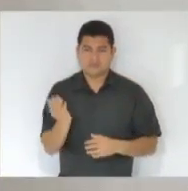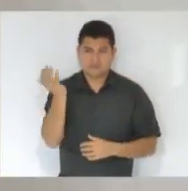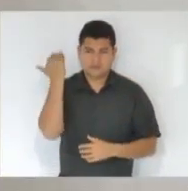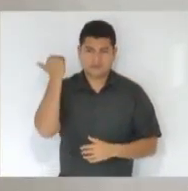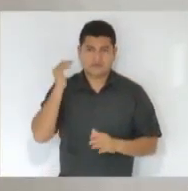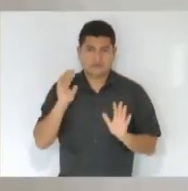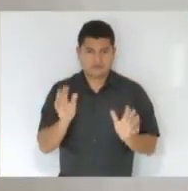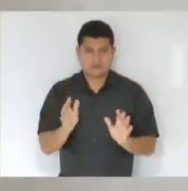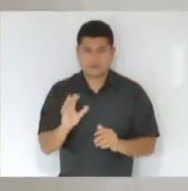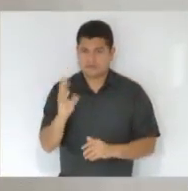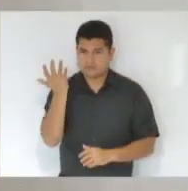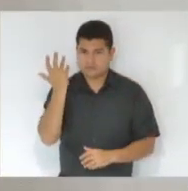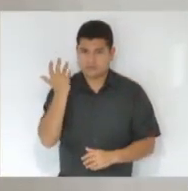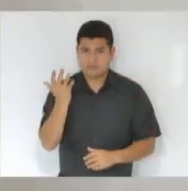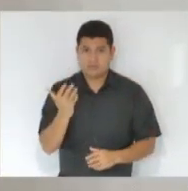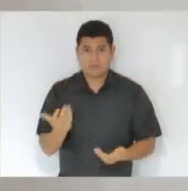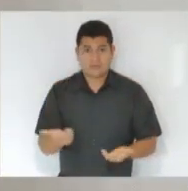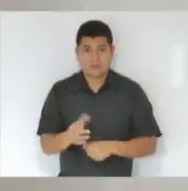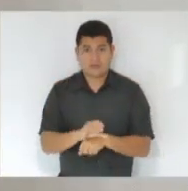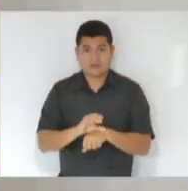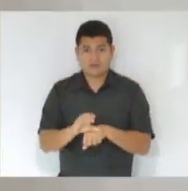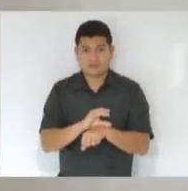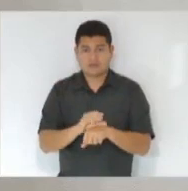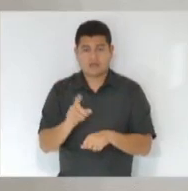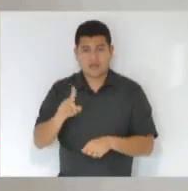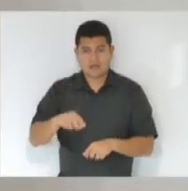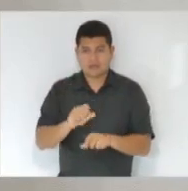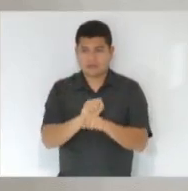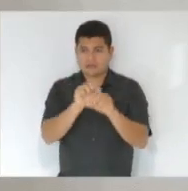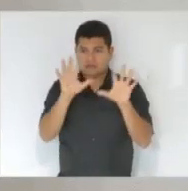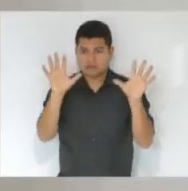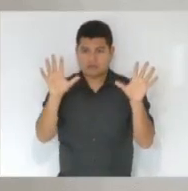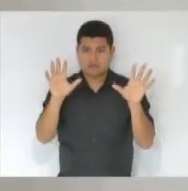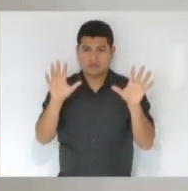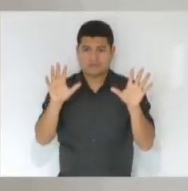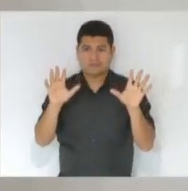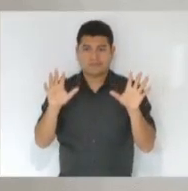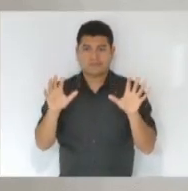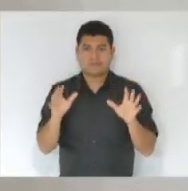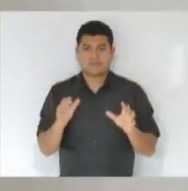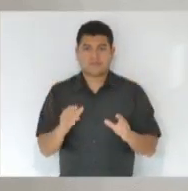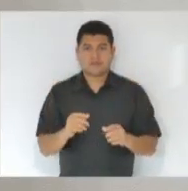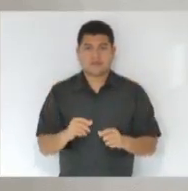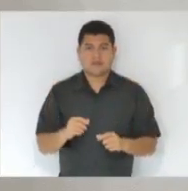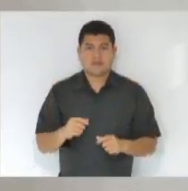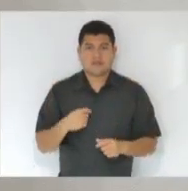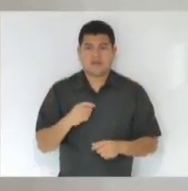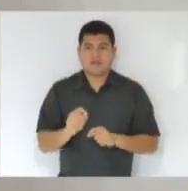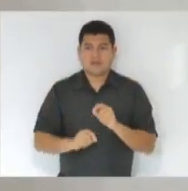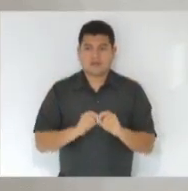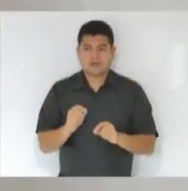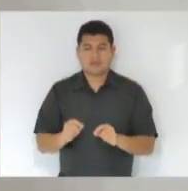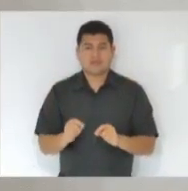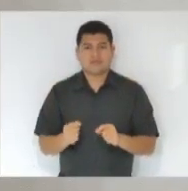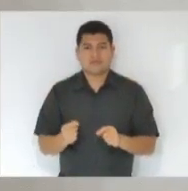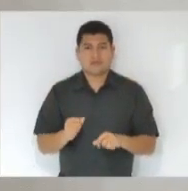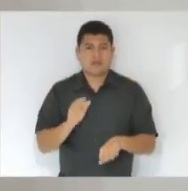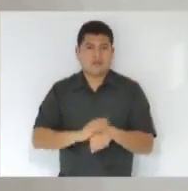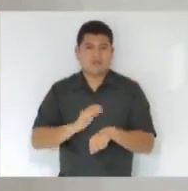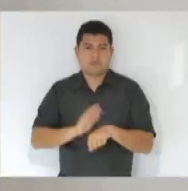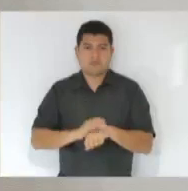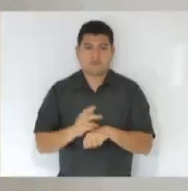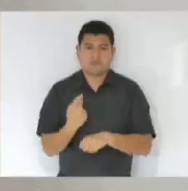nossa Constituição, ela é muito clara quando define as prerrogativas de um parlamentar, quais